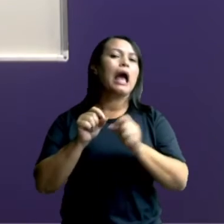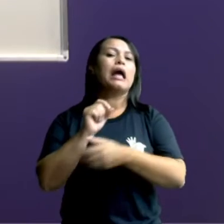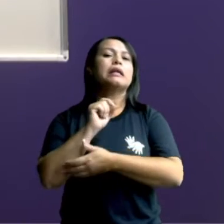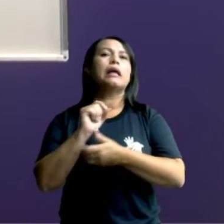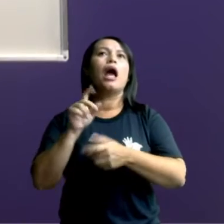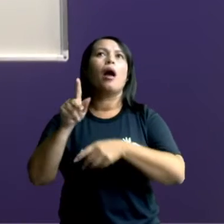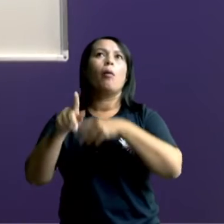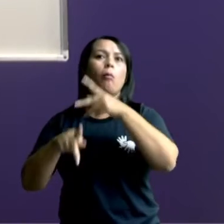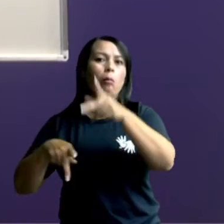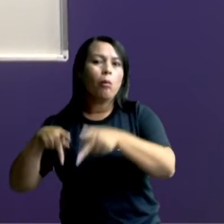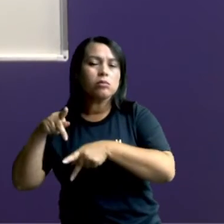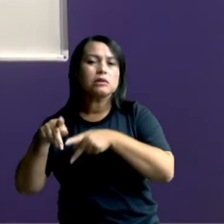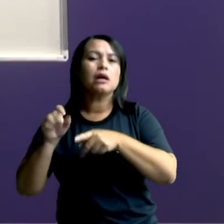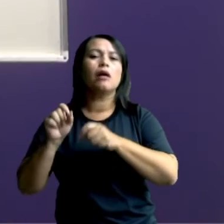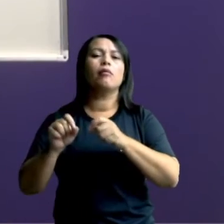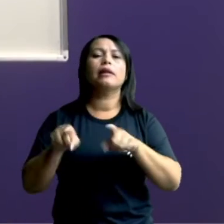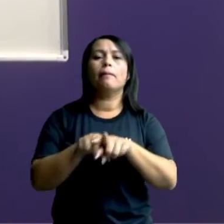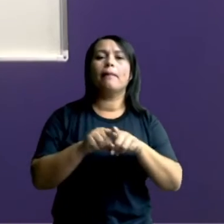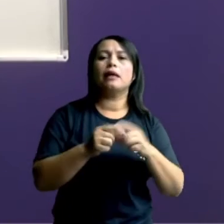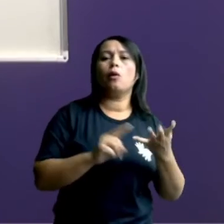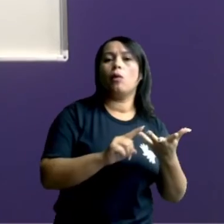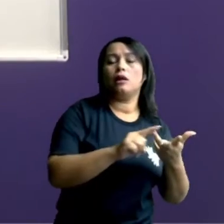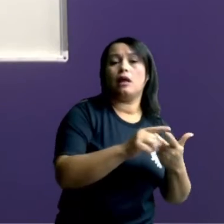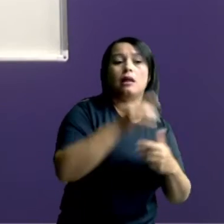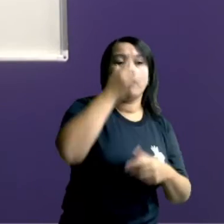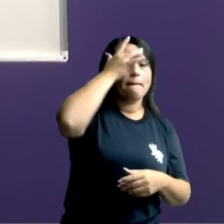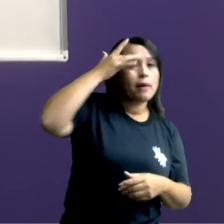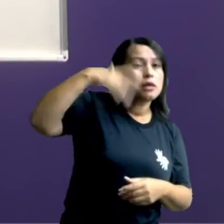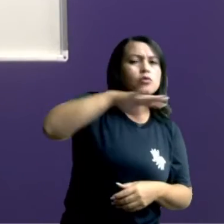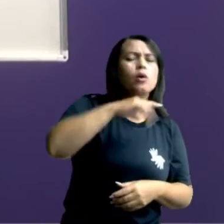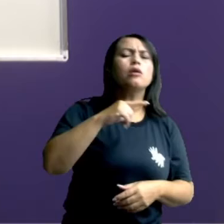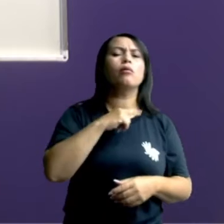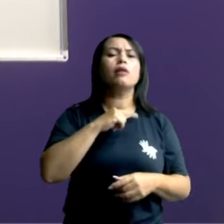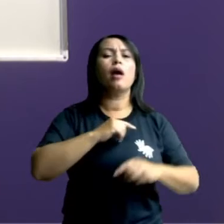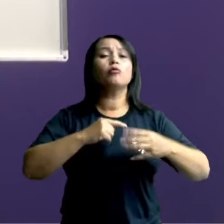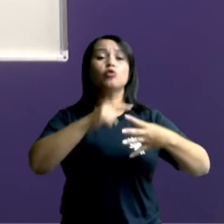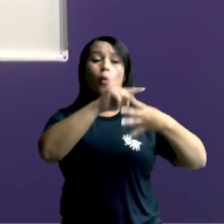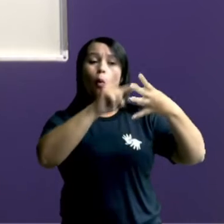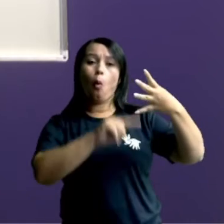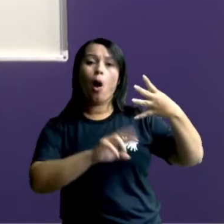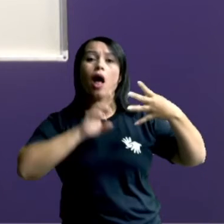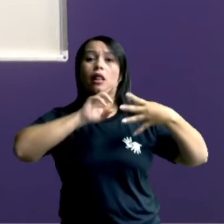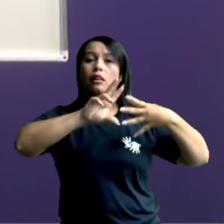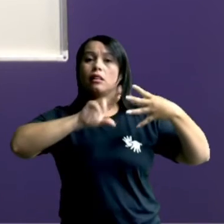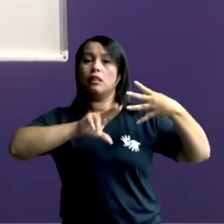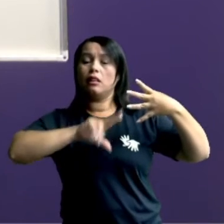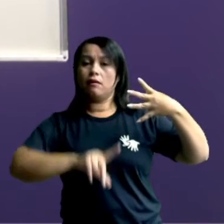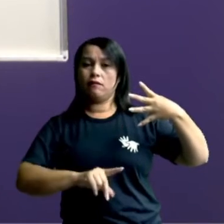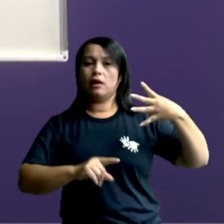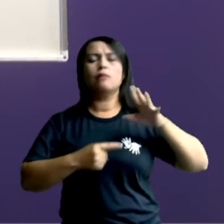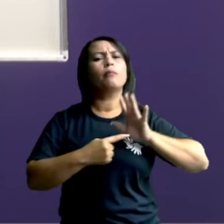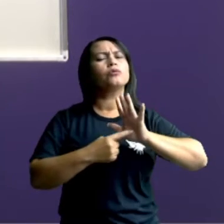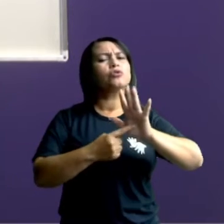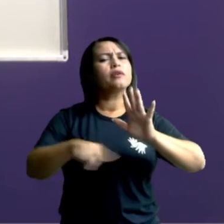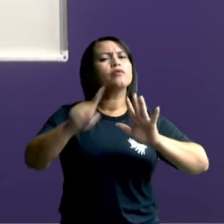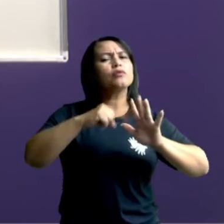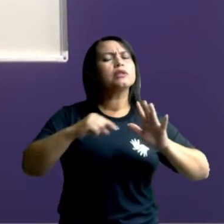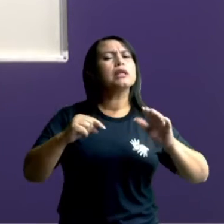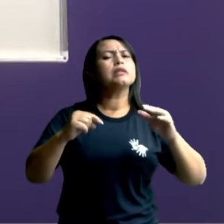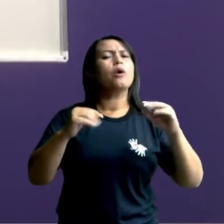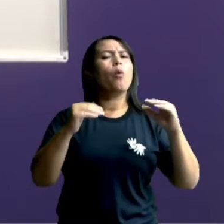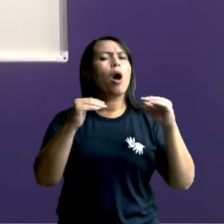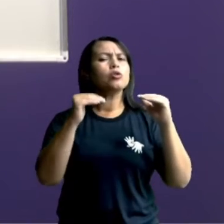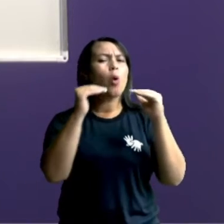ter 4 combinações diferentes, certo, gente? Essas combinações diferentes eu escrevi aqui para deixar melhor para